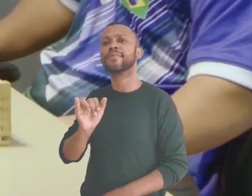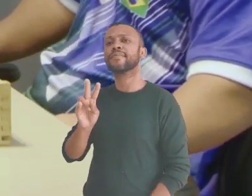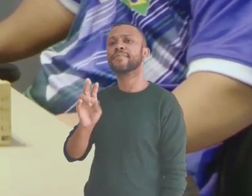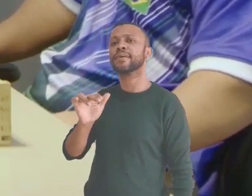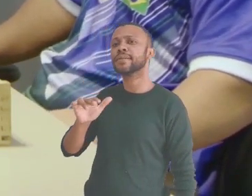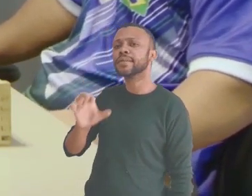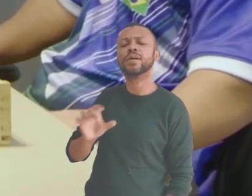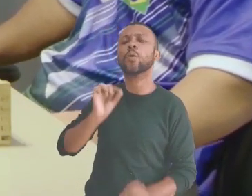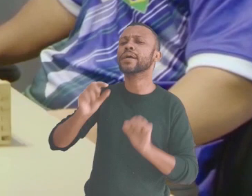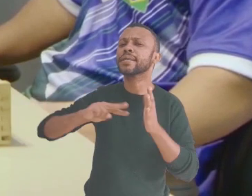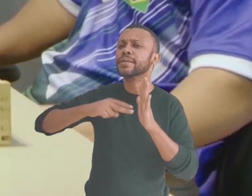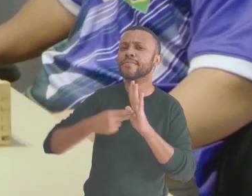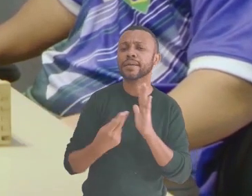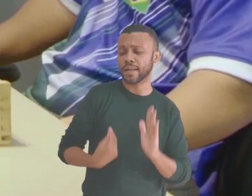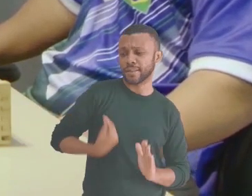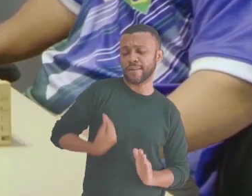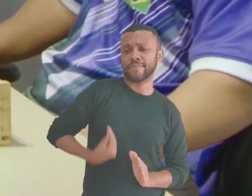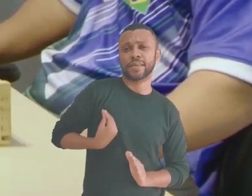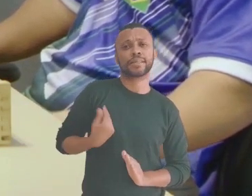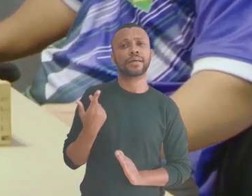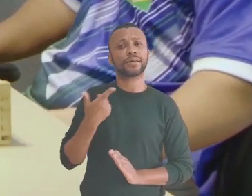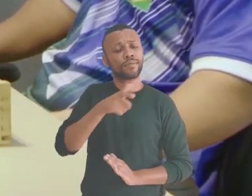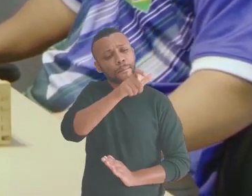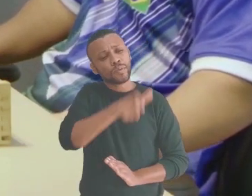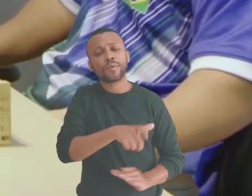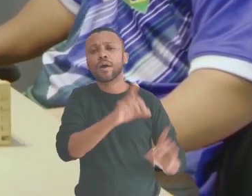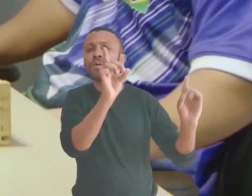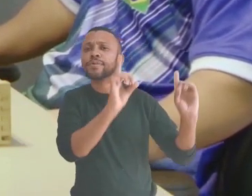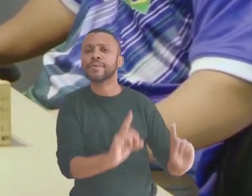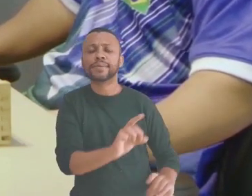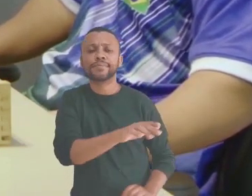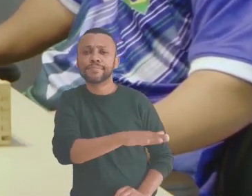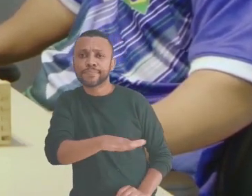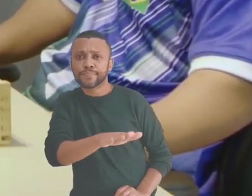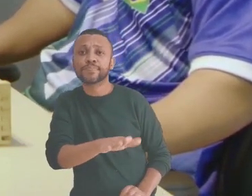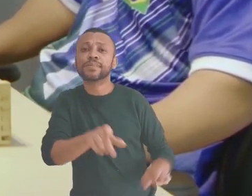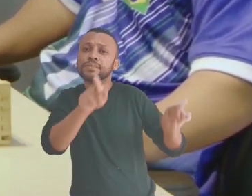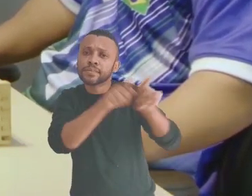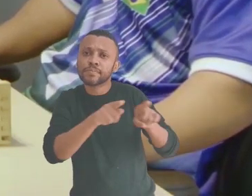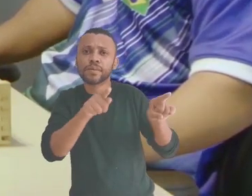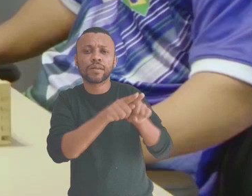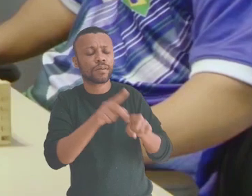é essa vida de ser uma pessoa de baixa estatura e como é que eu dei um pedigree imenso seu aqui, né?